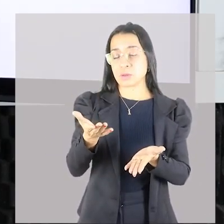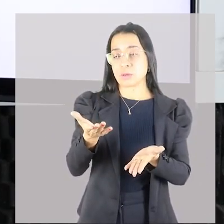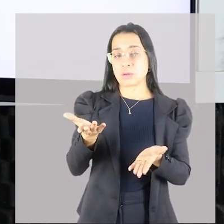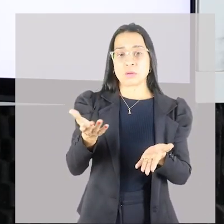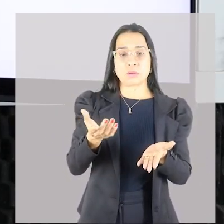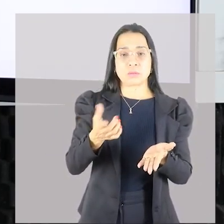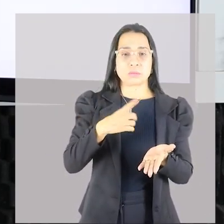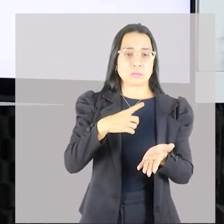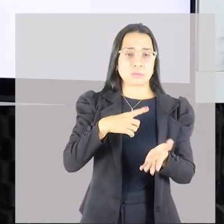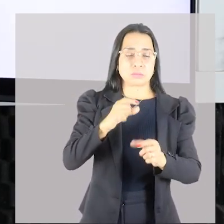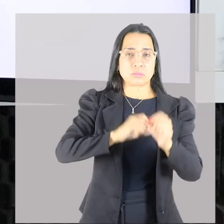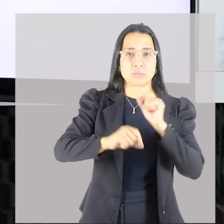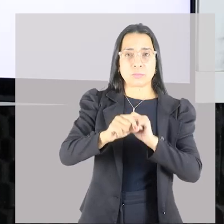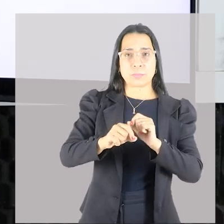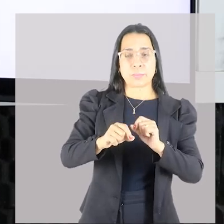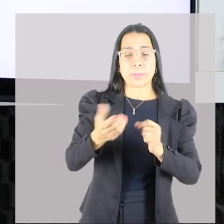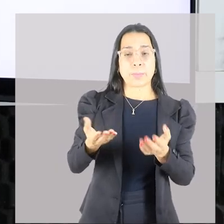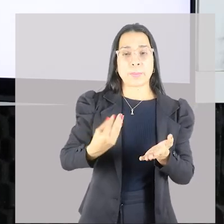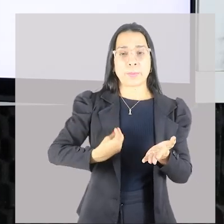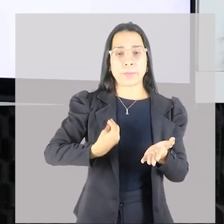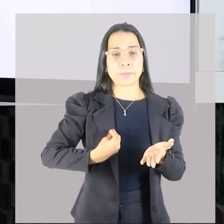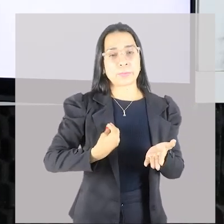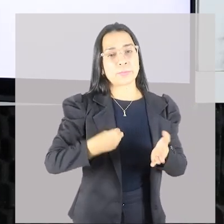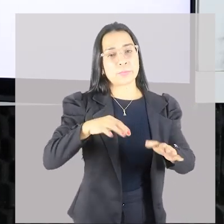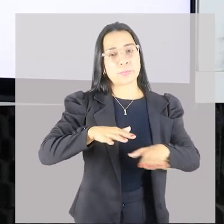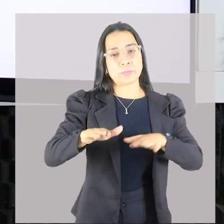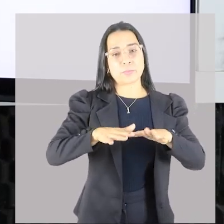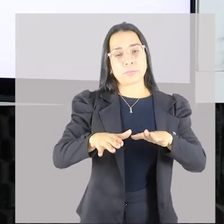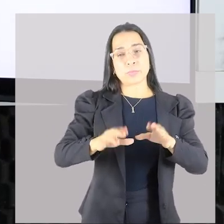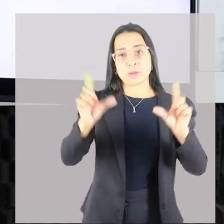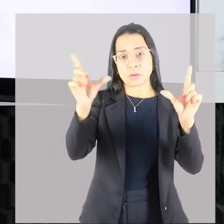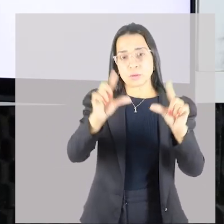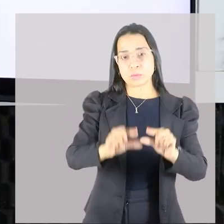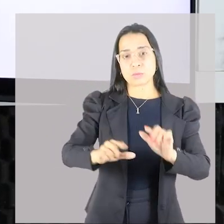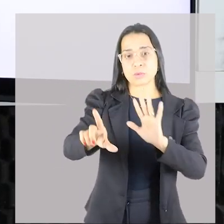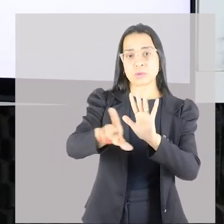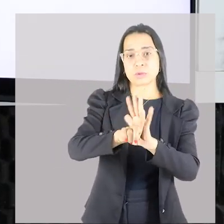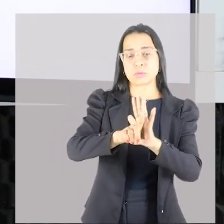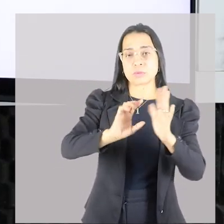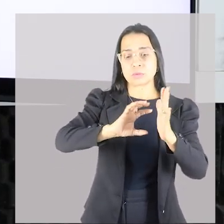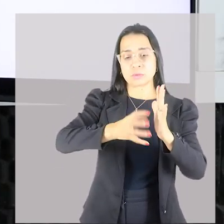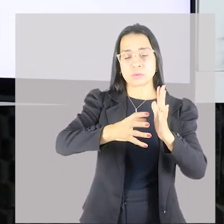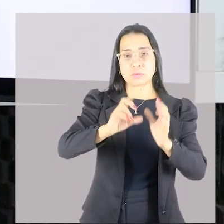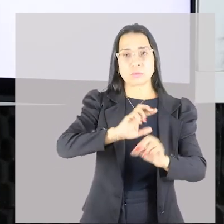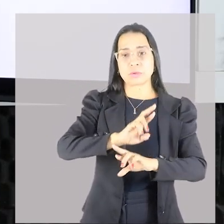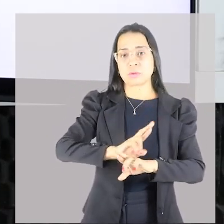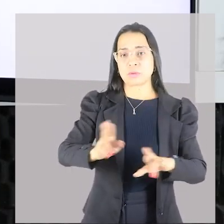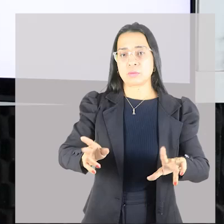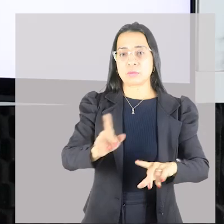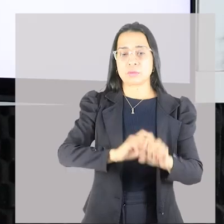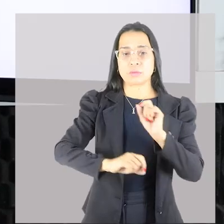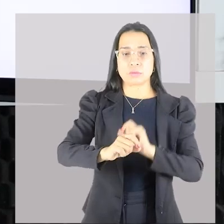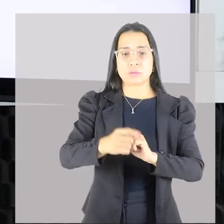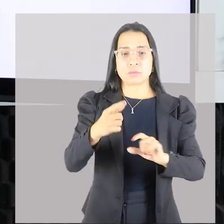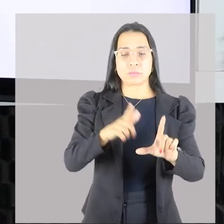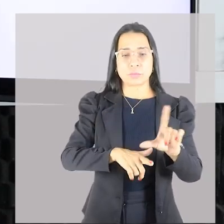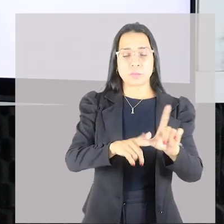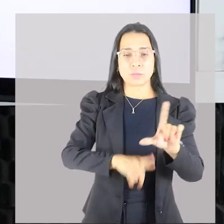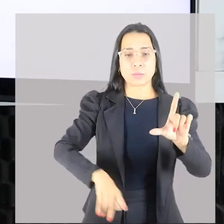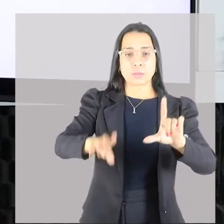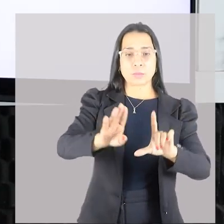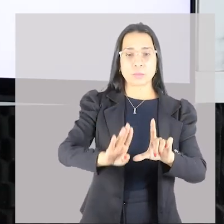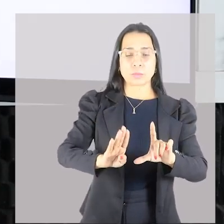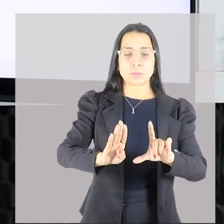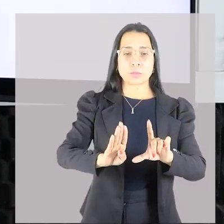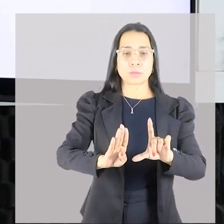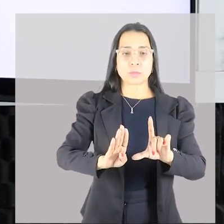dos movimentos diminui a legitimidade dos partidos, né? É outra coisa completamente diferente. Letra B.